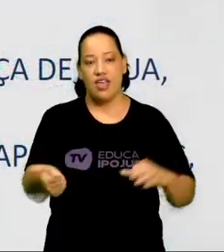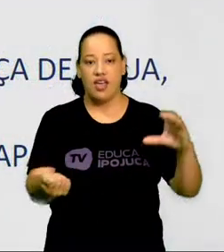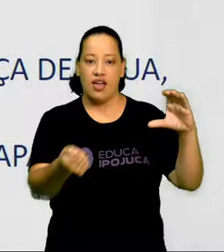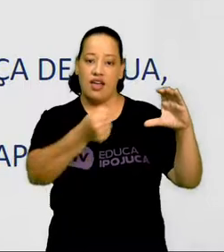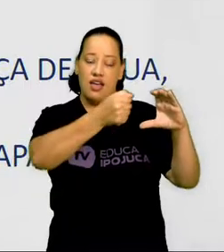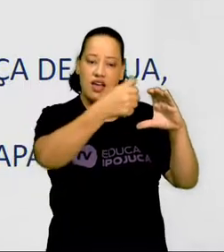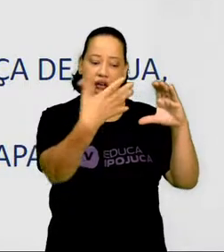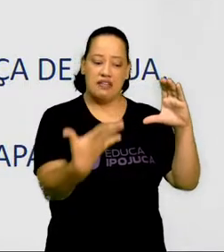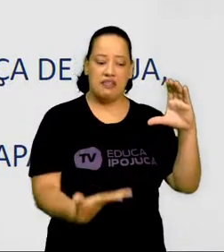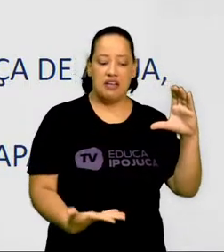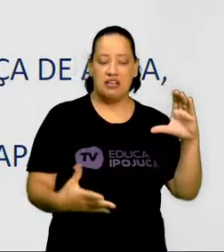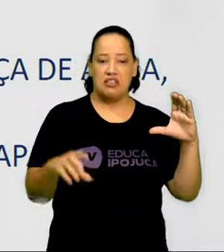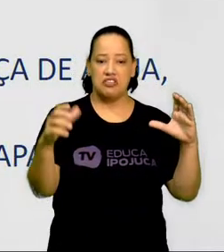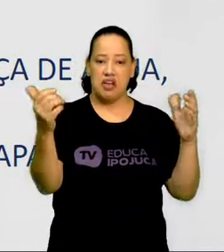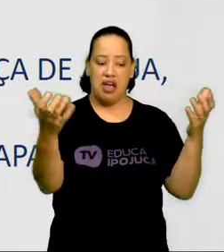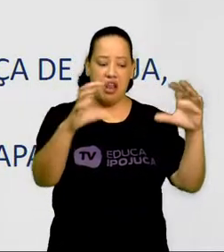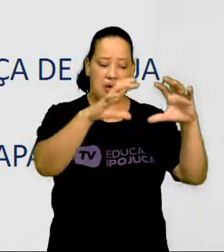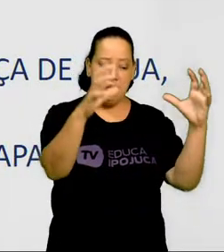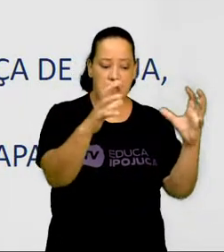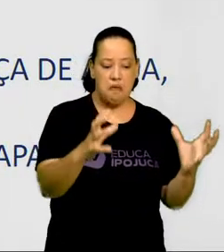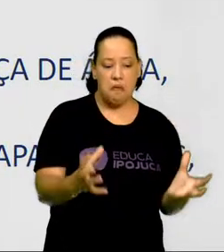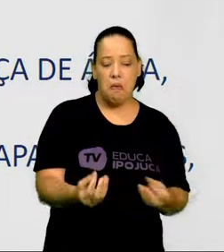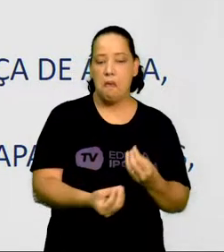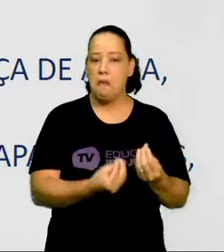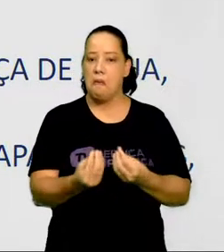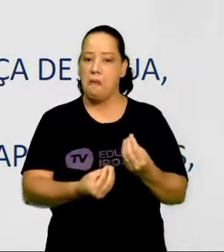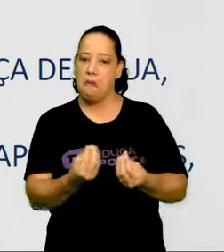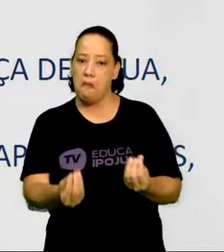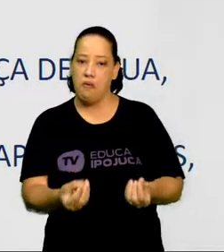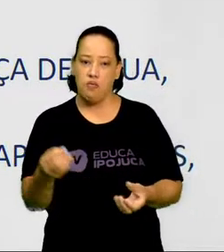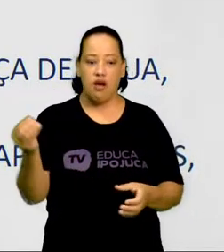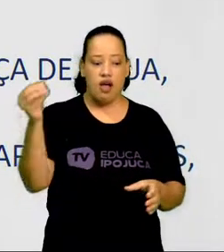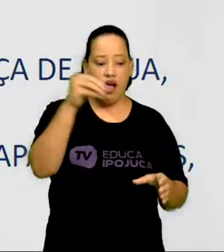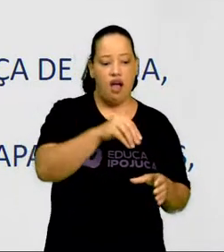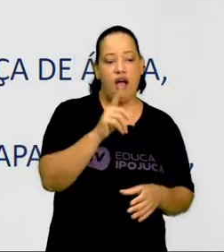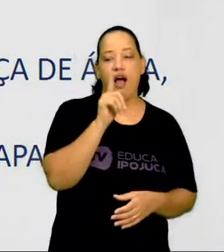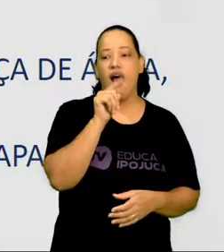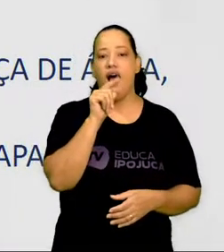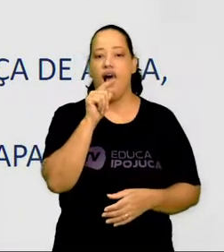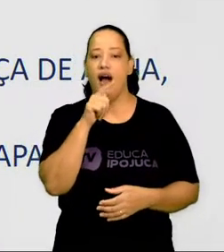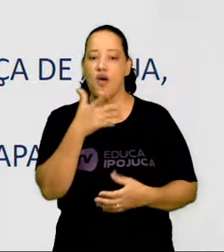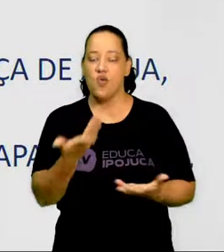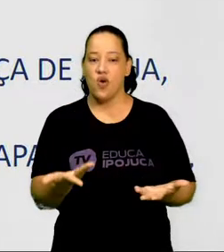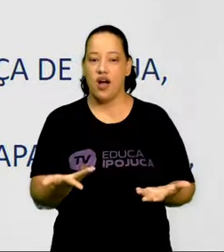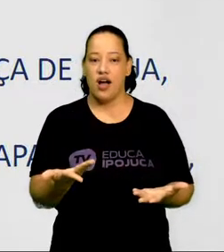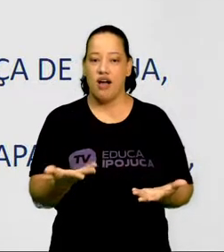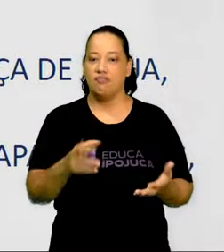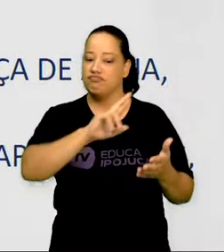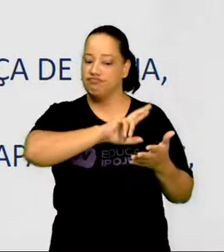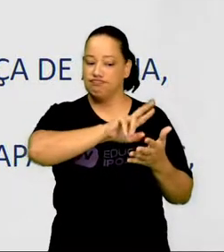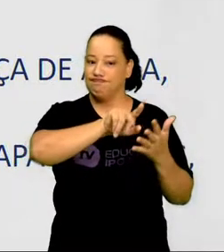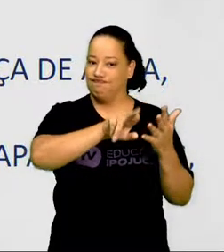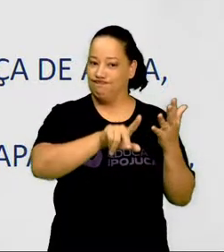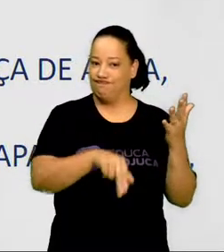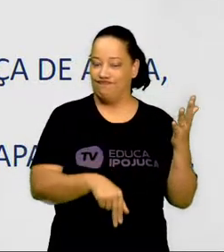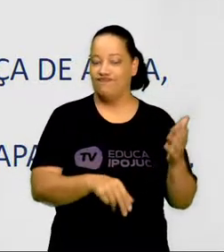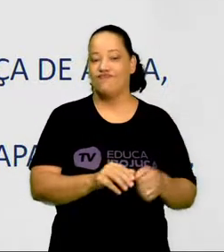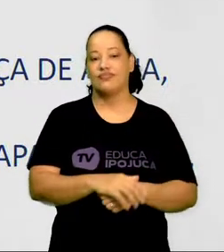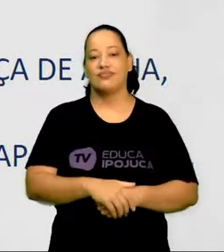formato, a presença de água nesse nosso planeta maravilhoso, dentre outras